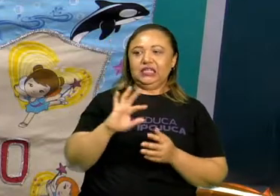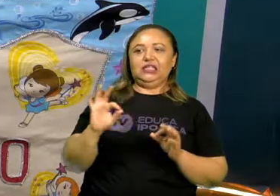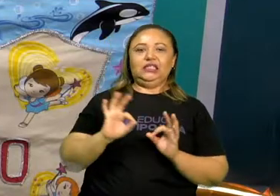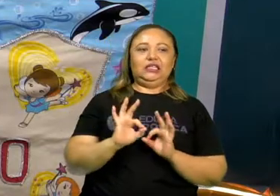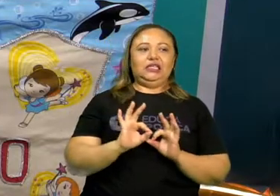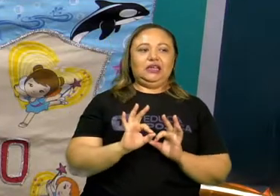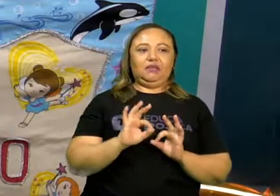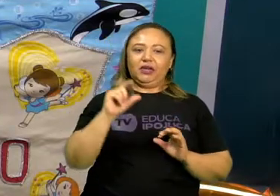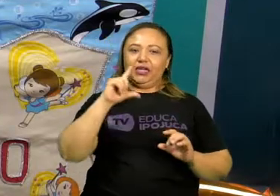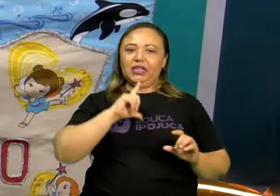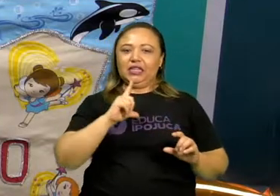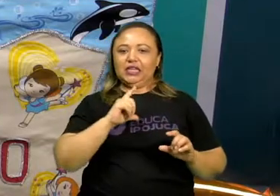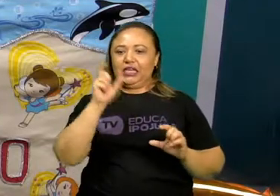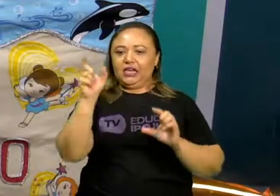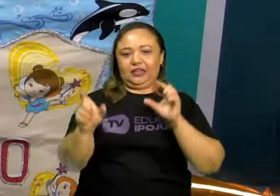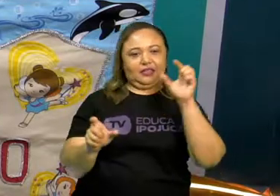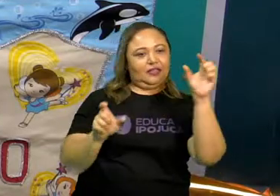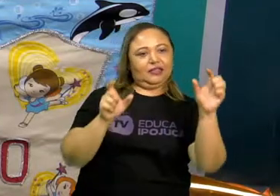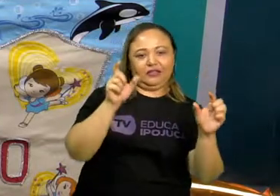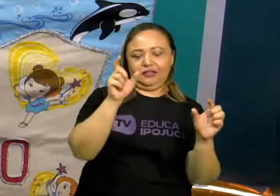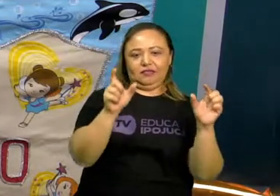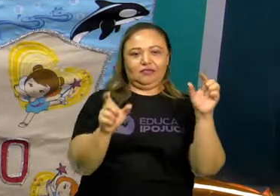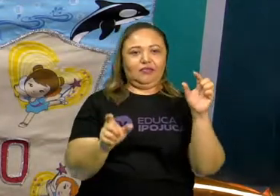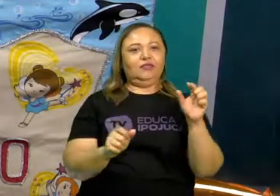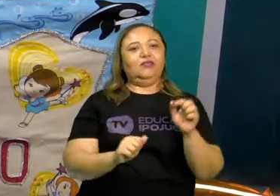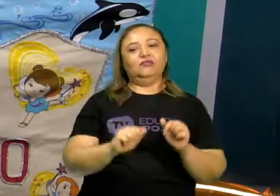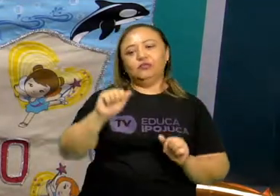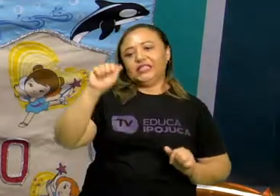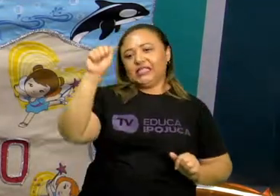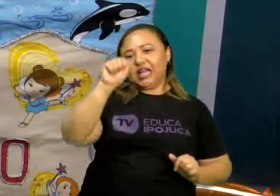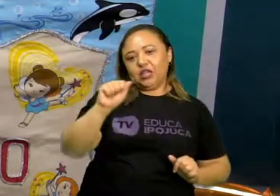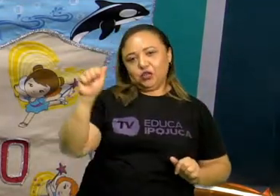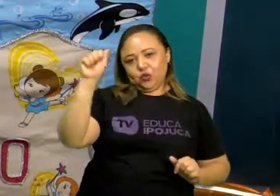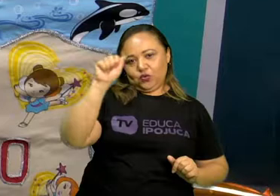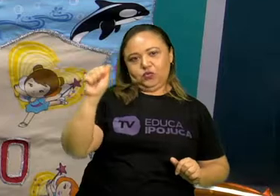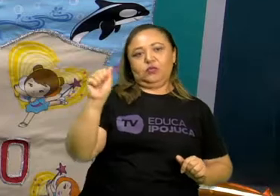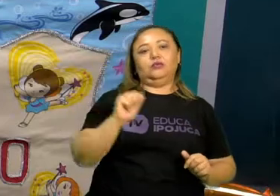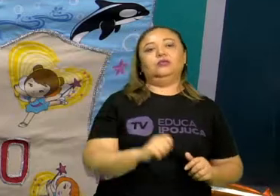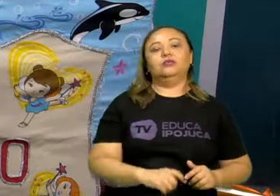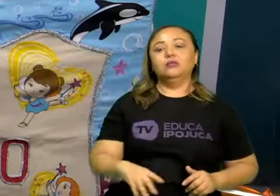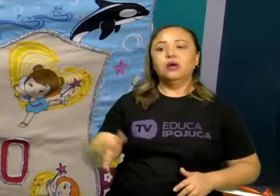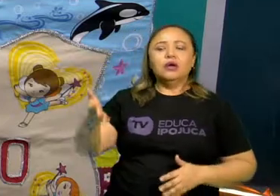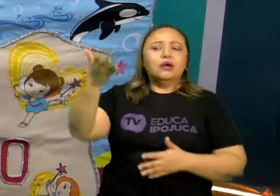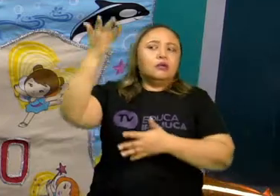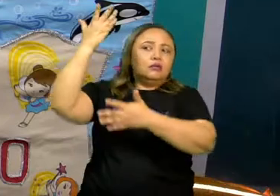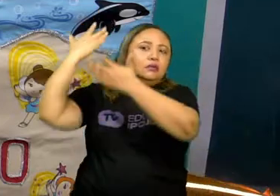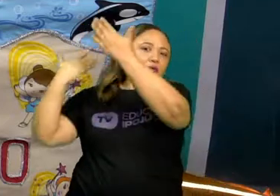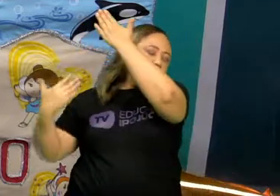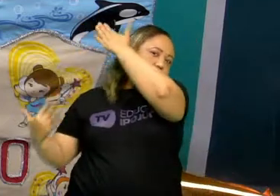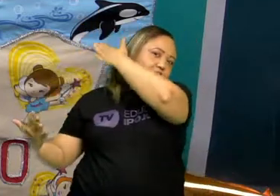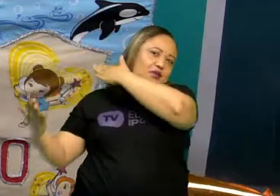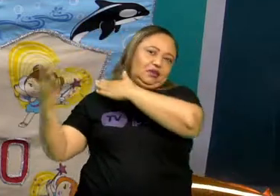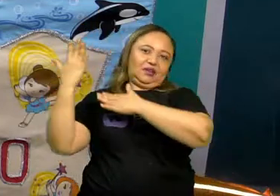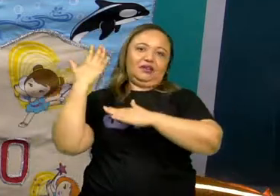linda, linda, leiturinha. Então vamos lá. Era uma vez